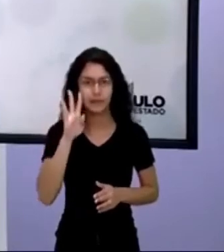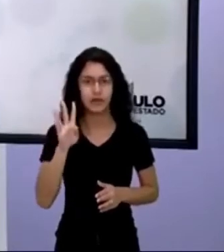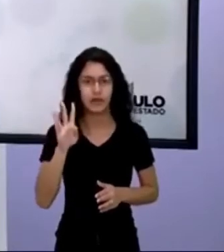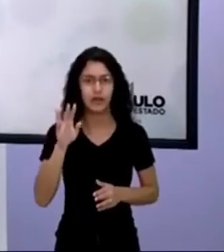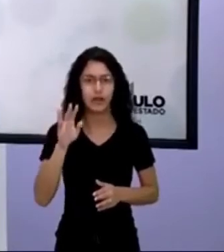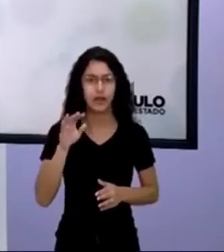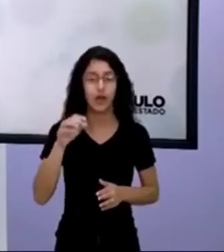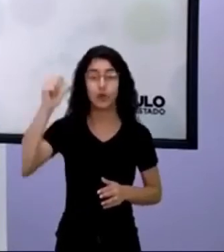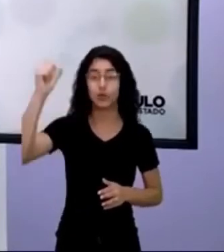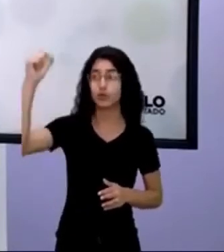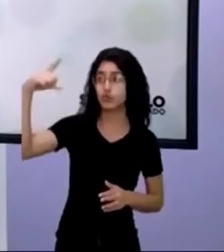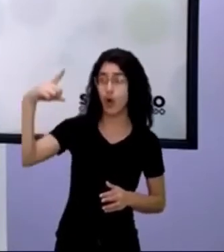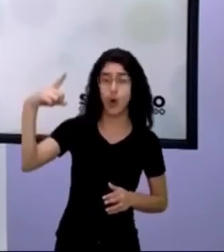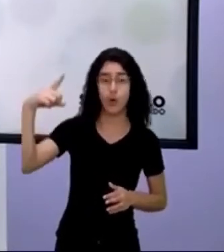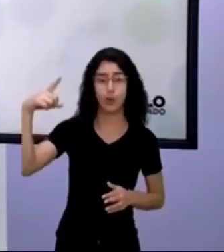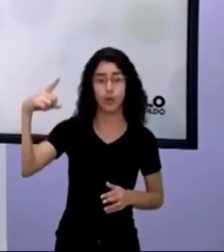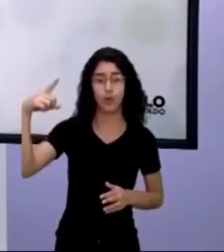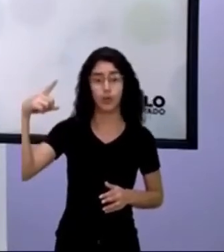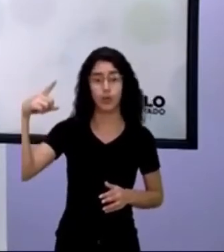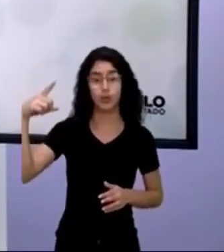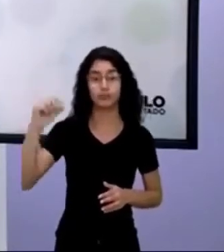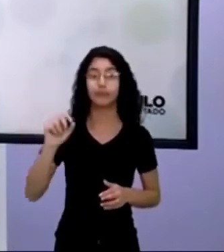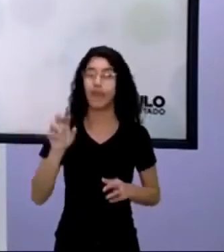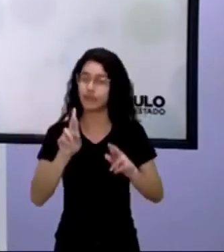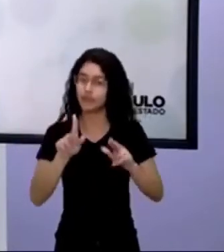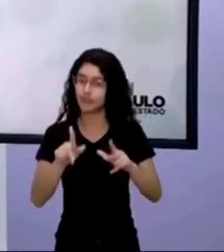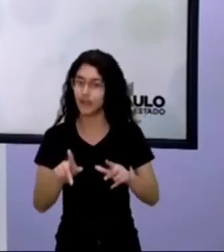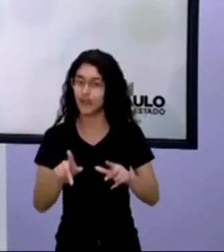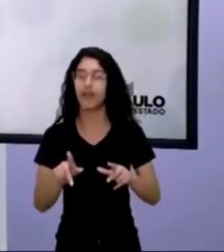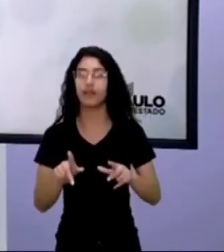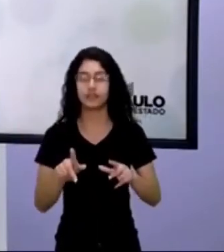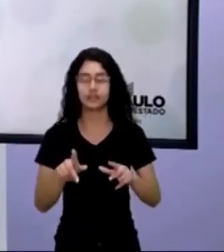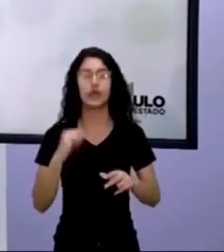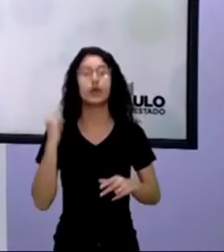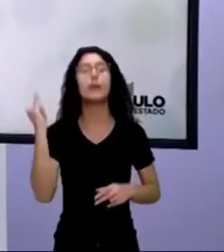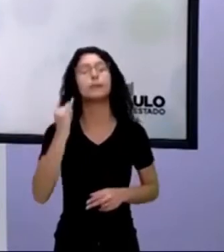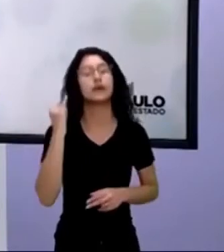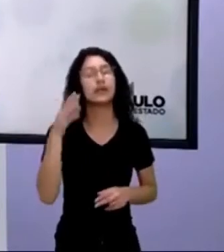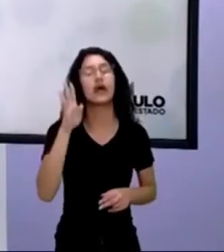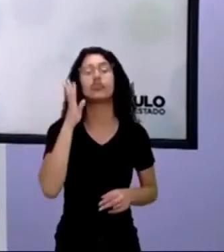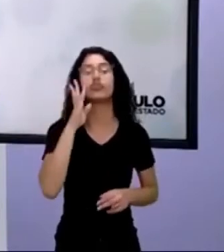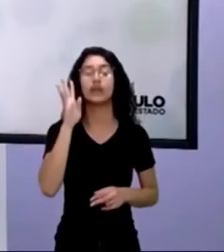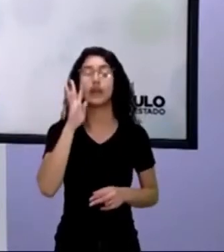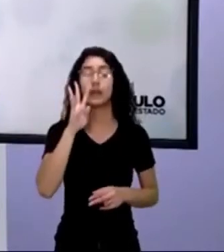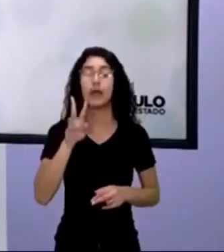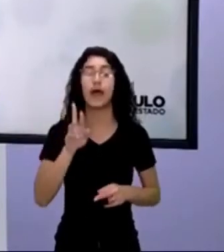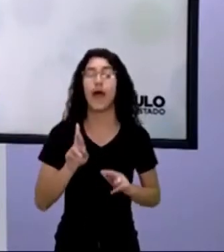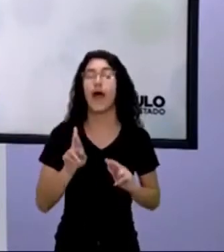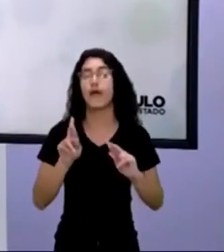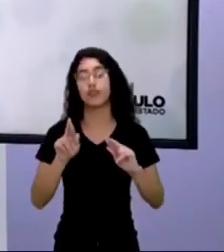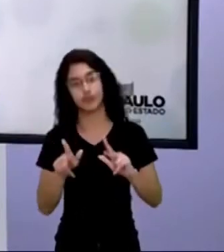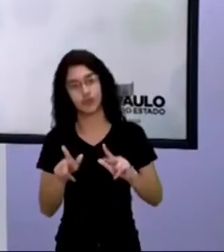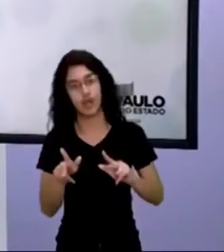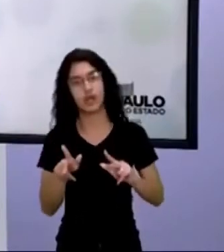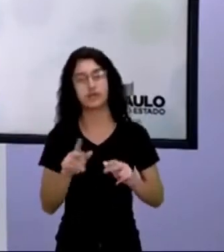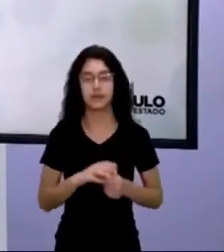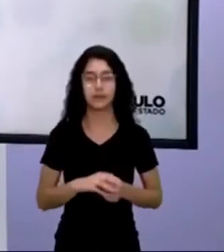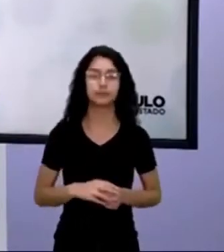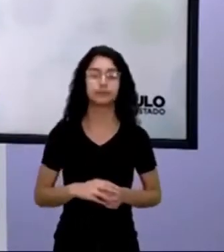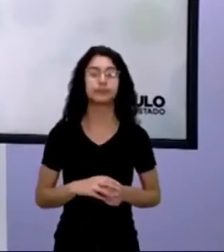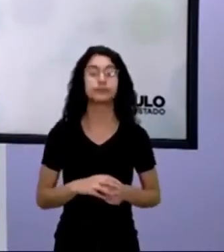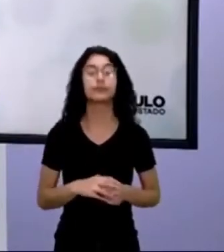no Sol? O Sol tem a fusão nuclear. Então, muito importante para vocês aí lembrarem essa diferença.